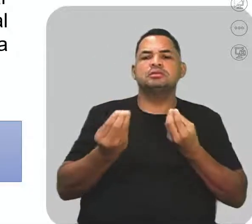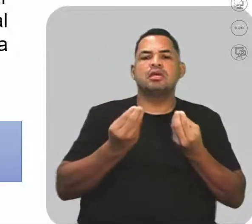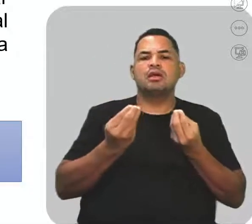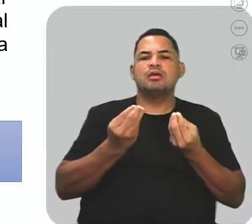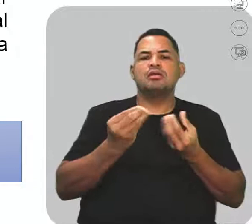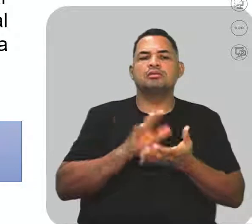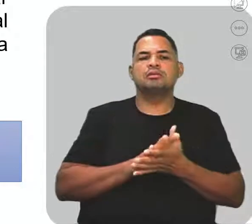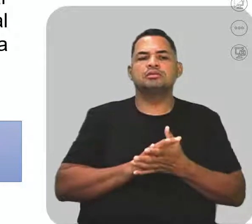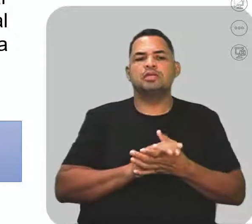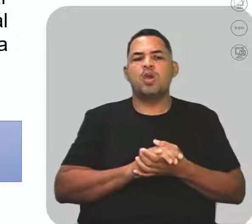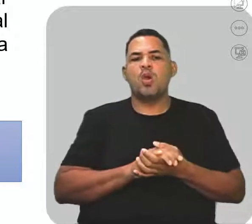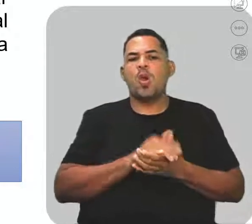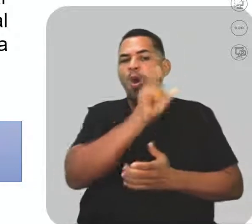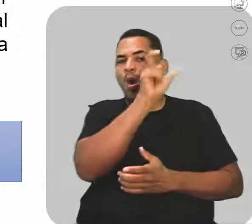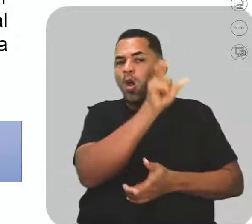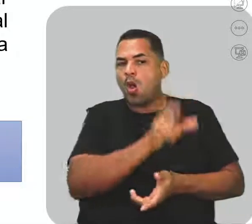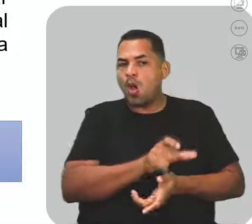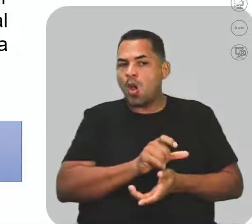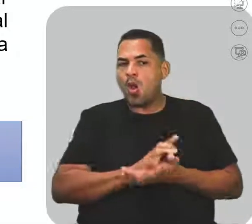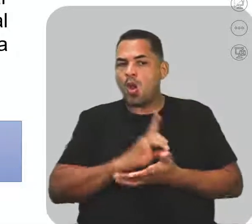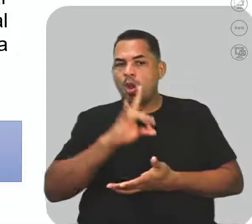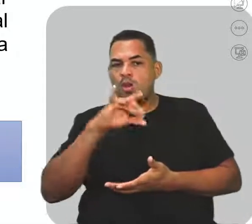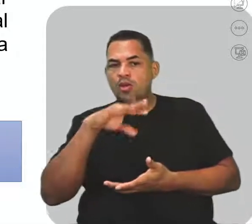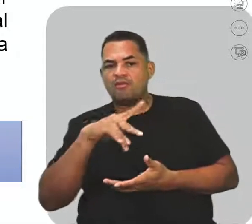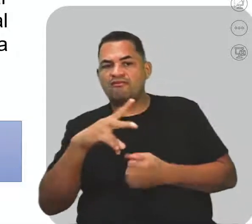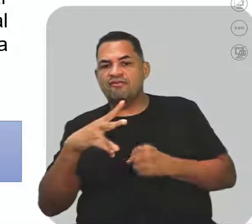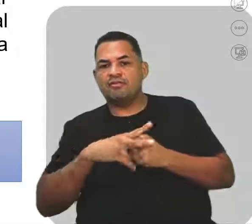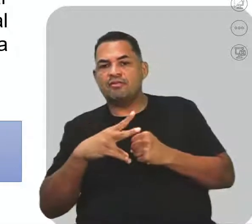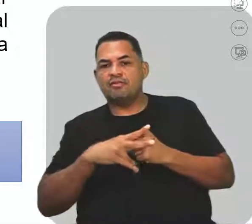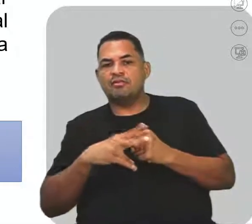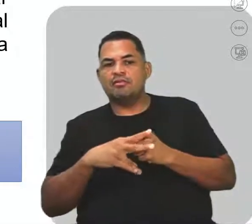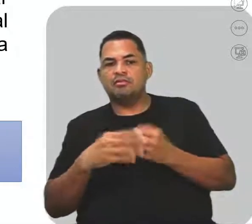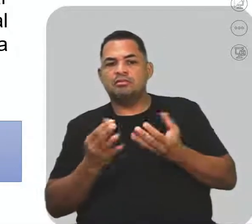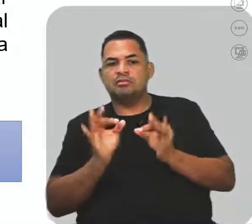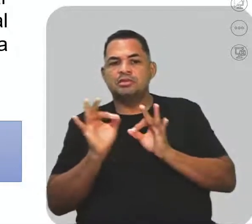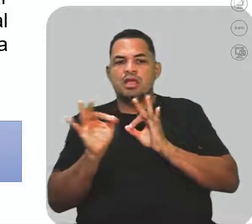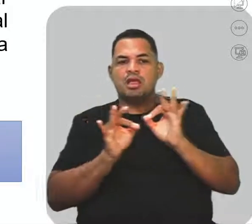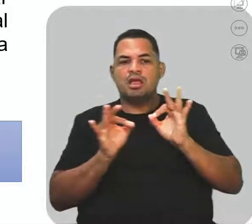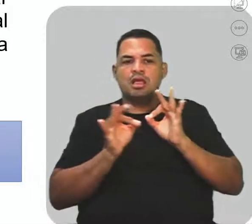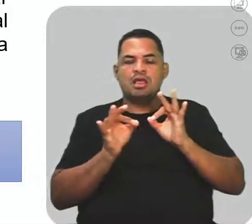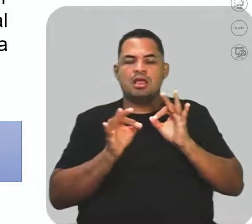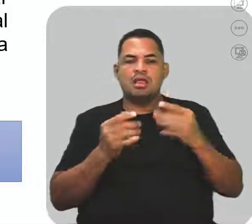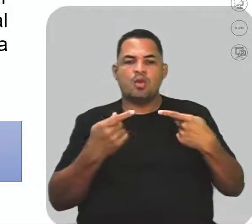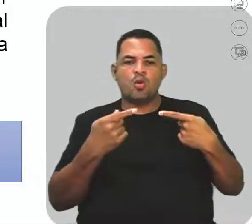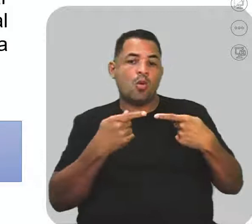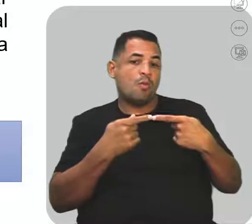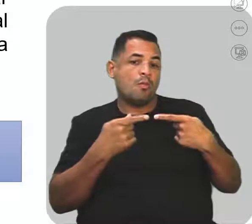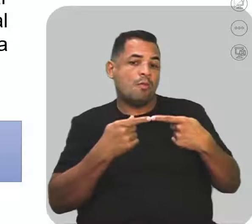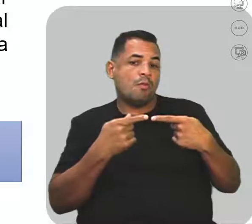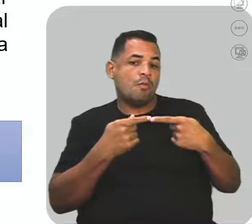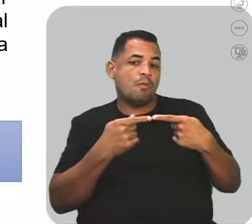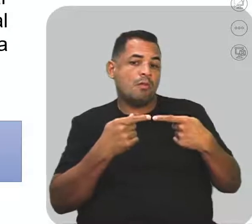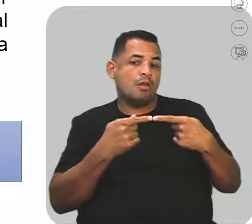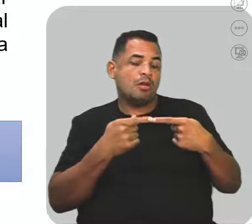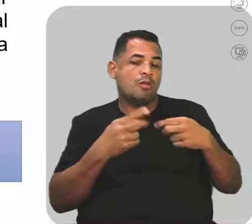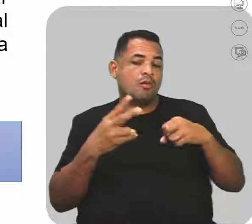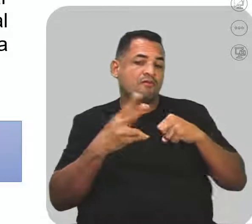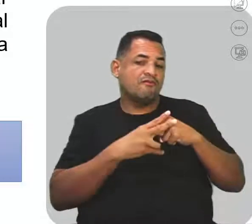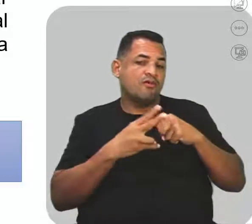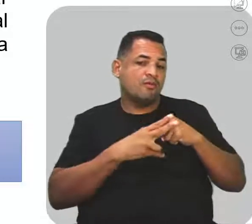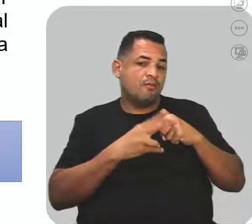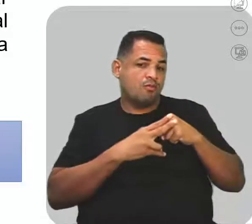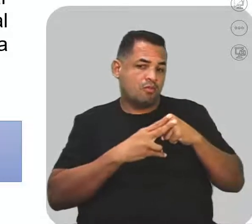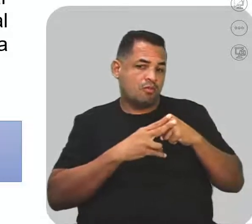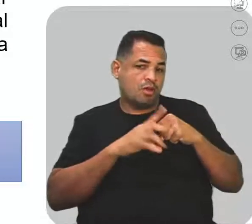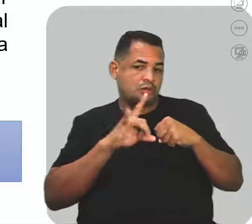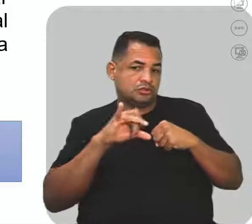ação do sujeito. Locuções verbais, elas são constituídas pela combinação de um